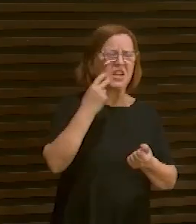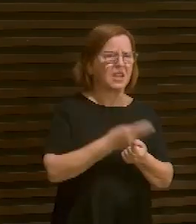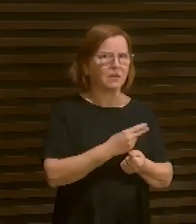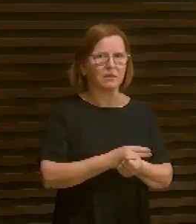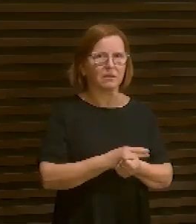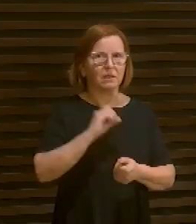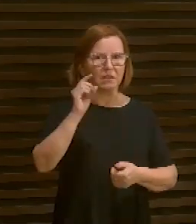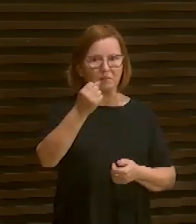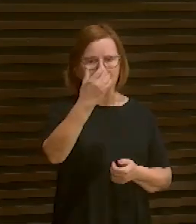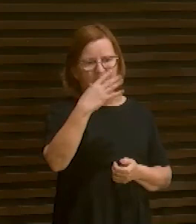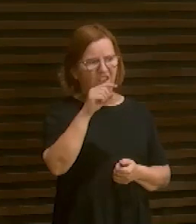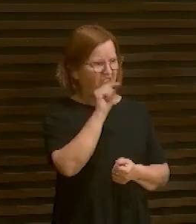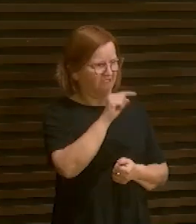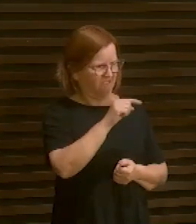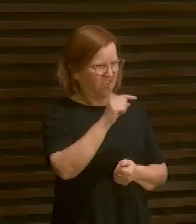pessoa errada.